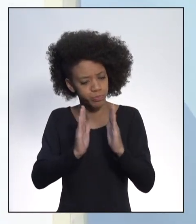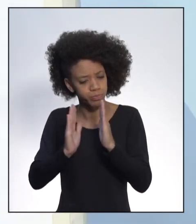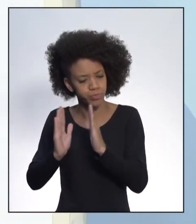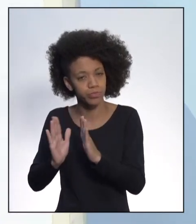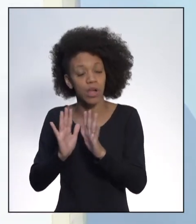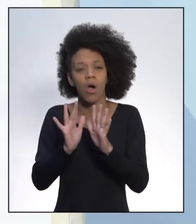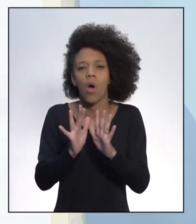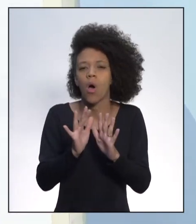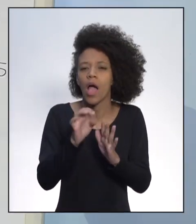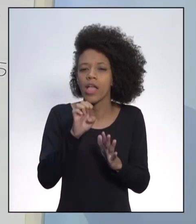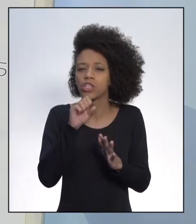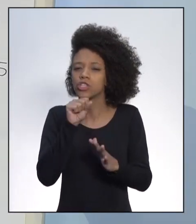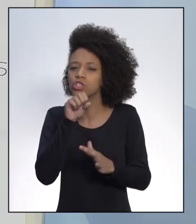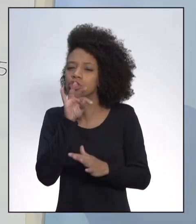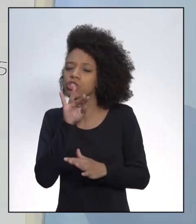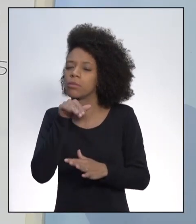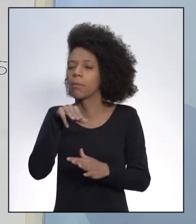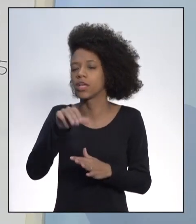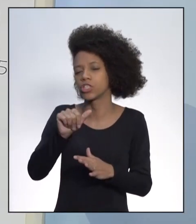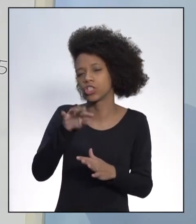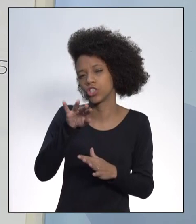que estimativa